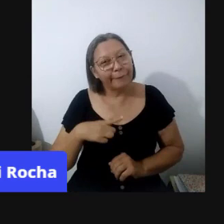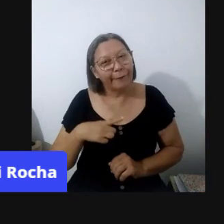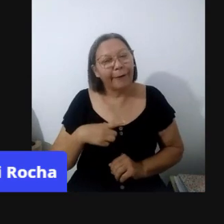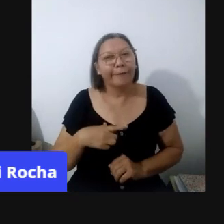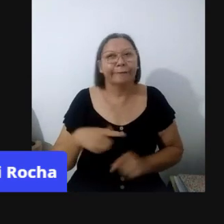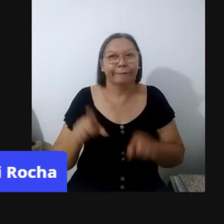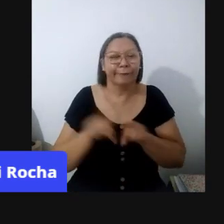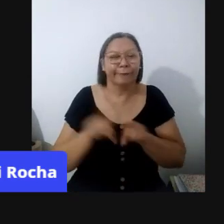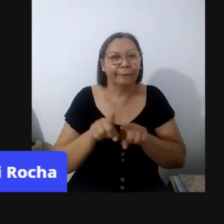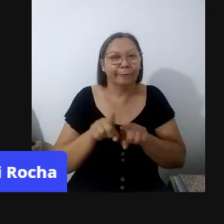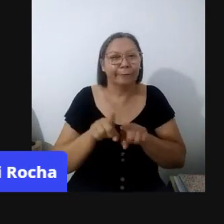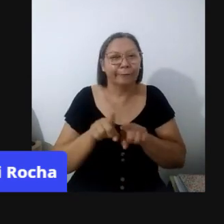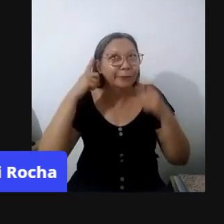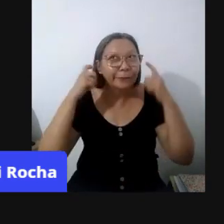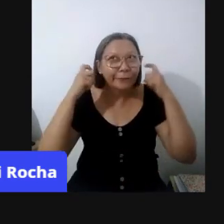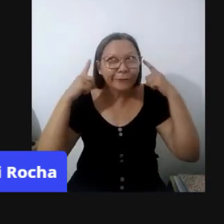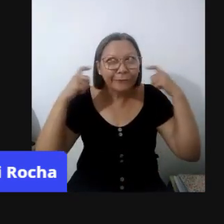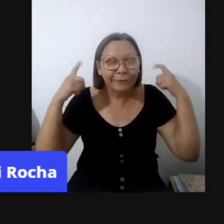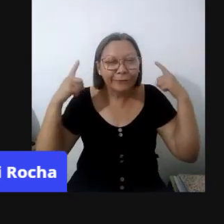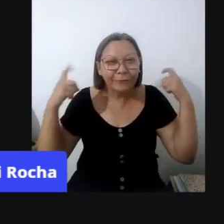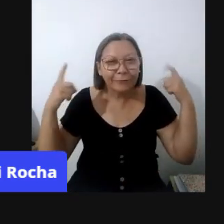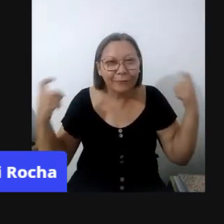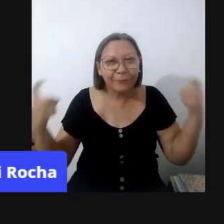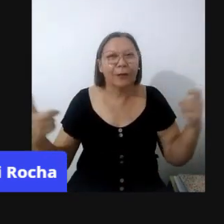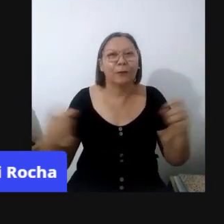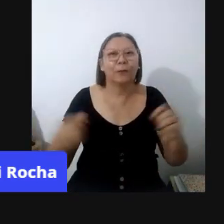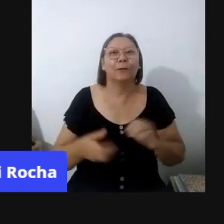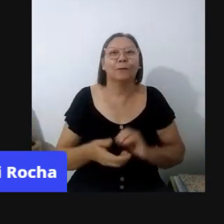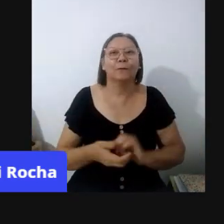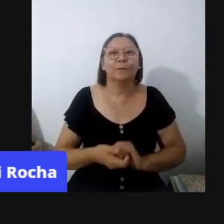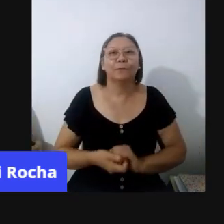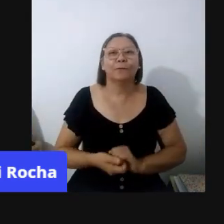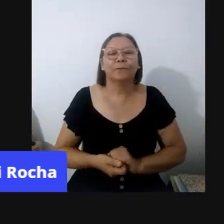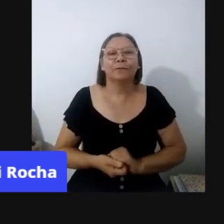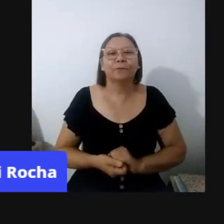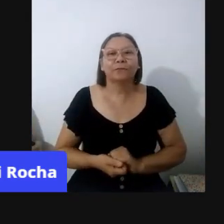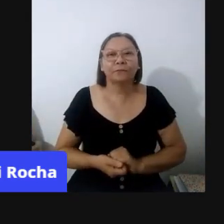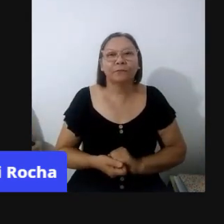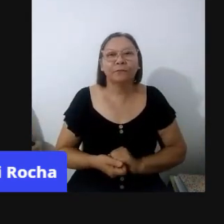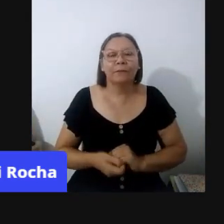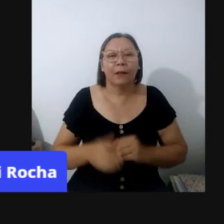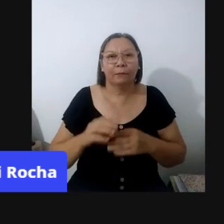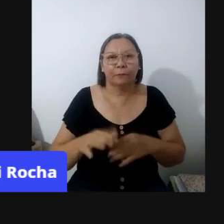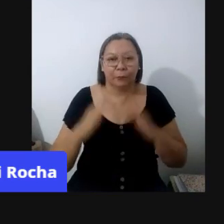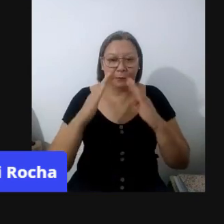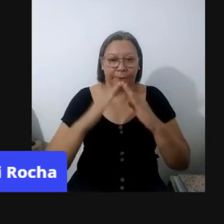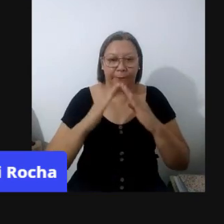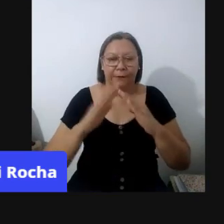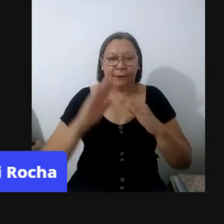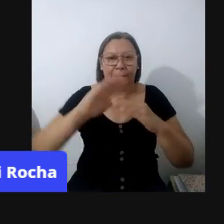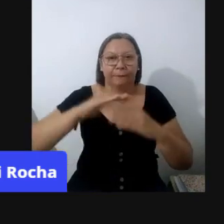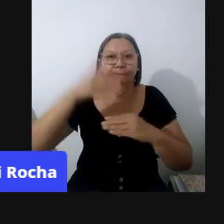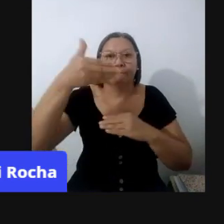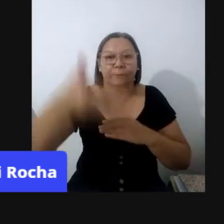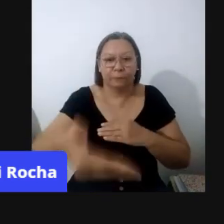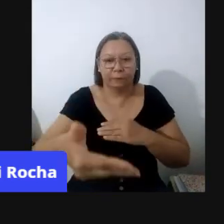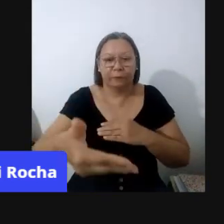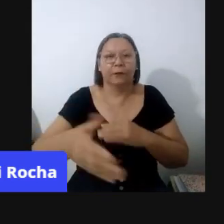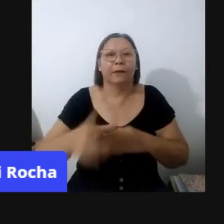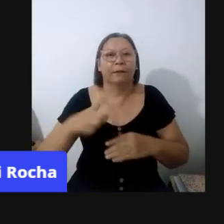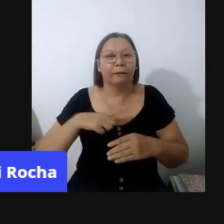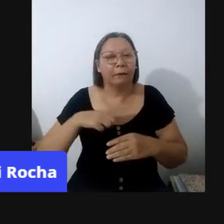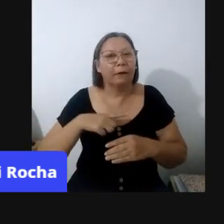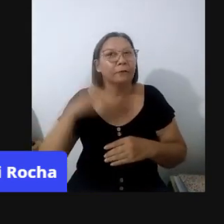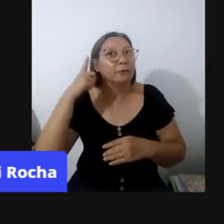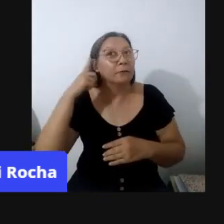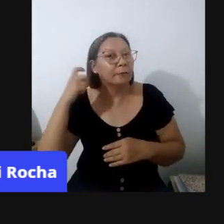ruídos. Se eu for trabalhar no ambiente externo da minha casa, eu vou encontrar alguns ruídos. E aí a gente